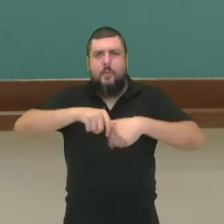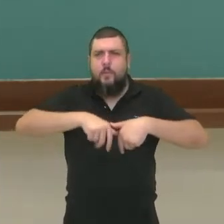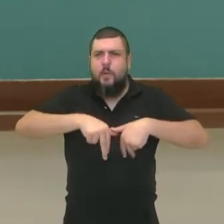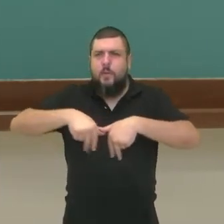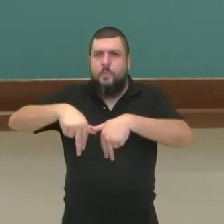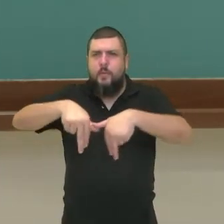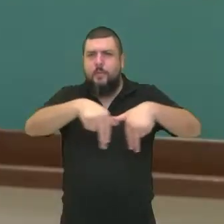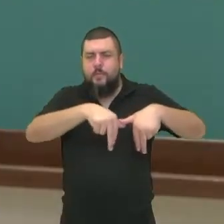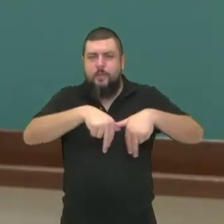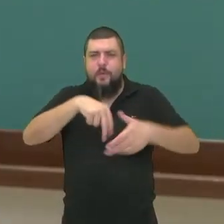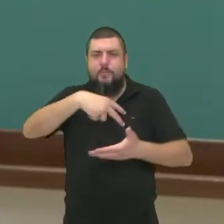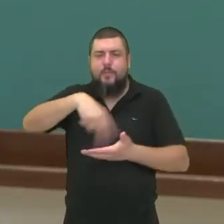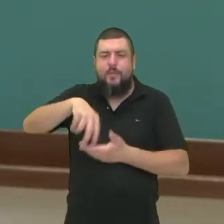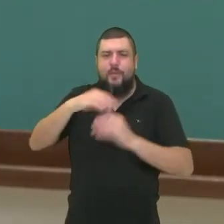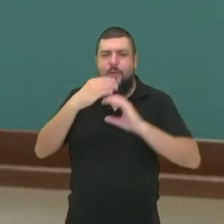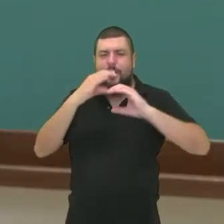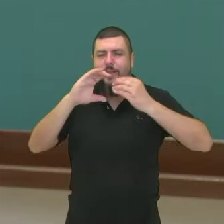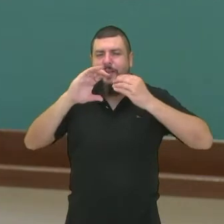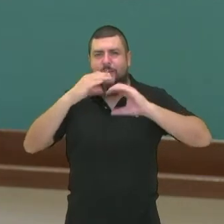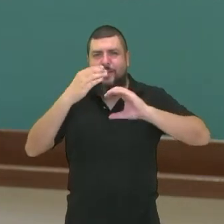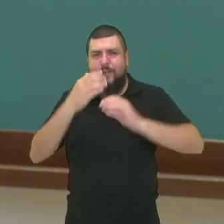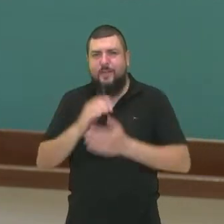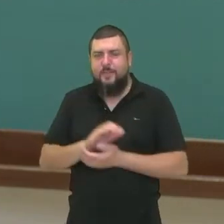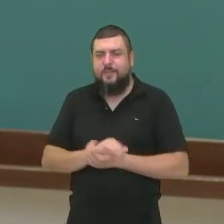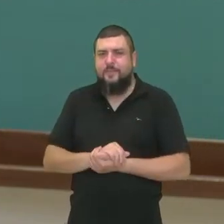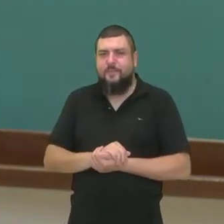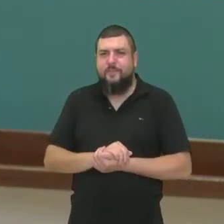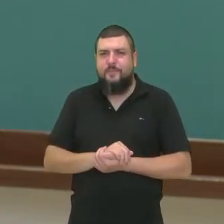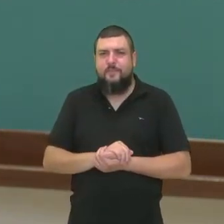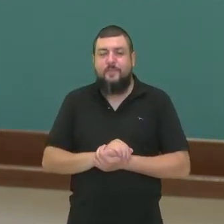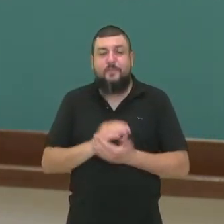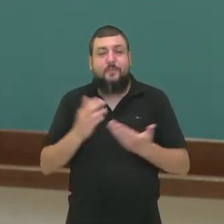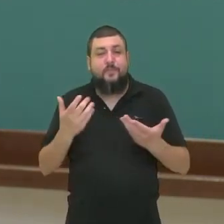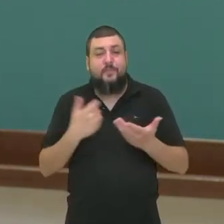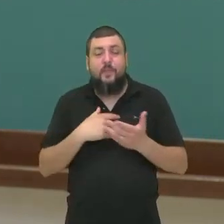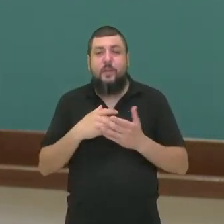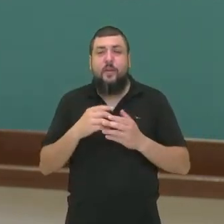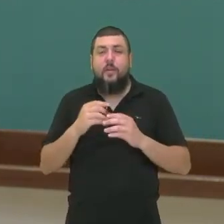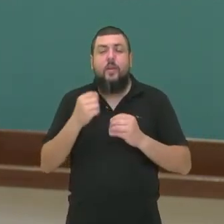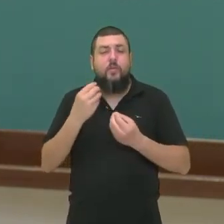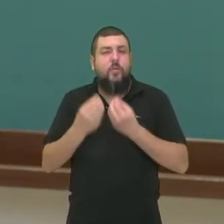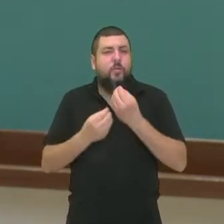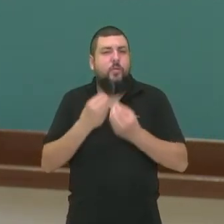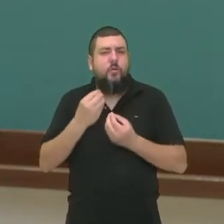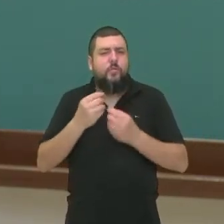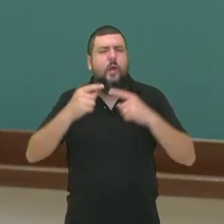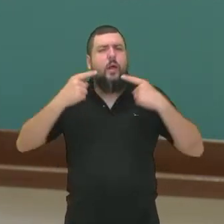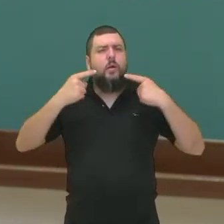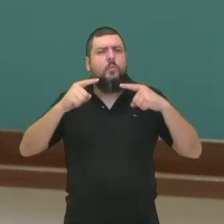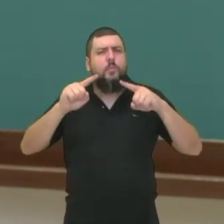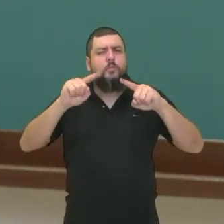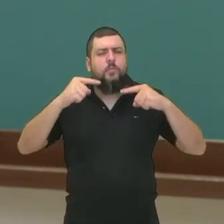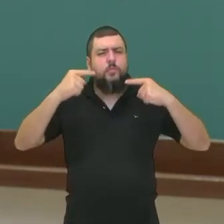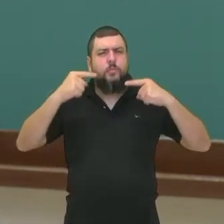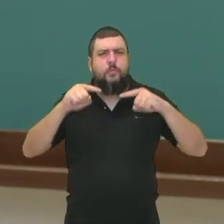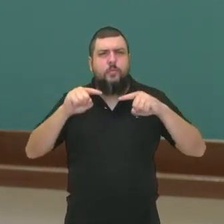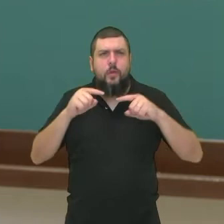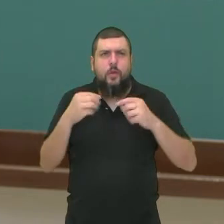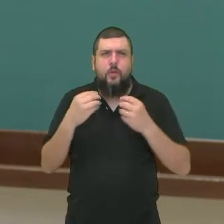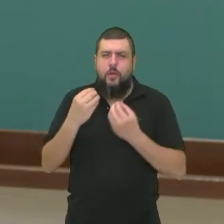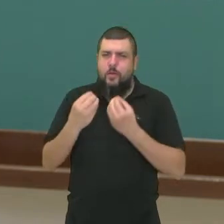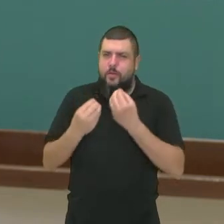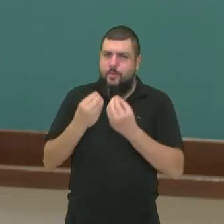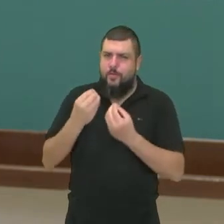cantando. Agora um trecho da canção da ciranda, da cirandeiro Benedito, o Dito